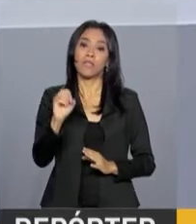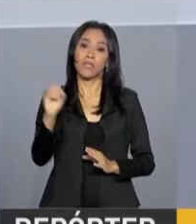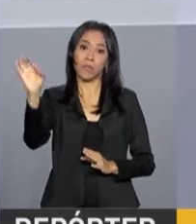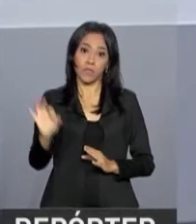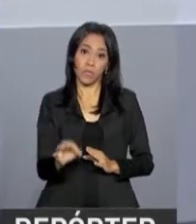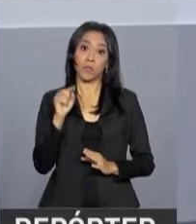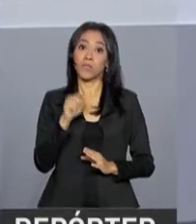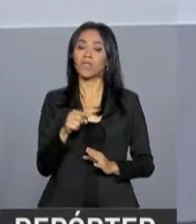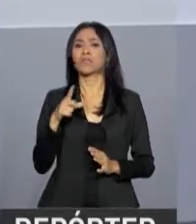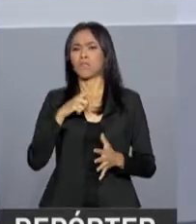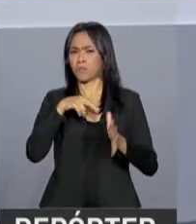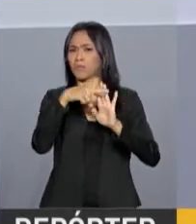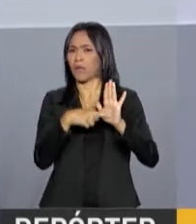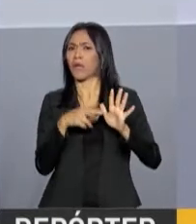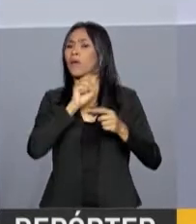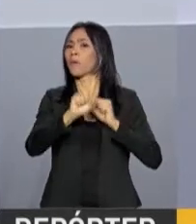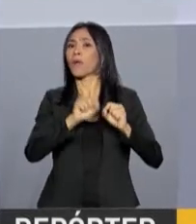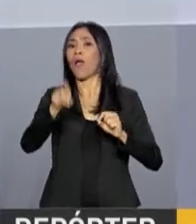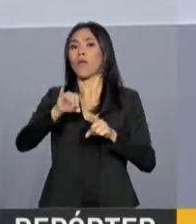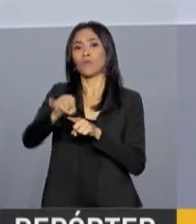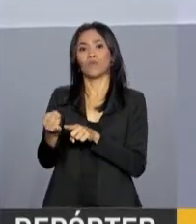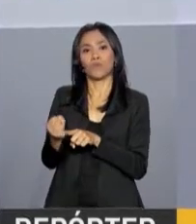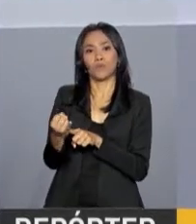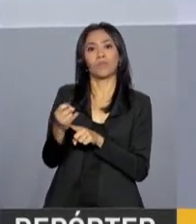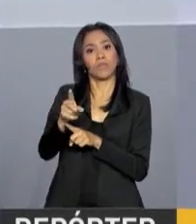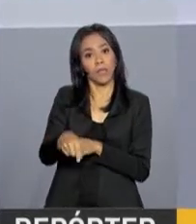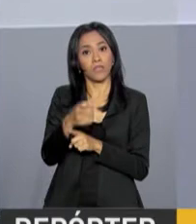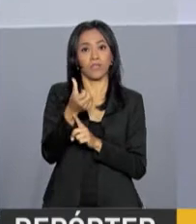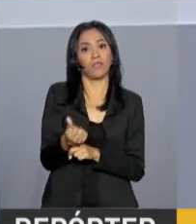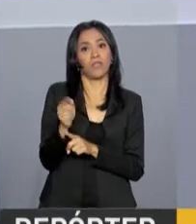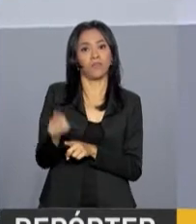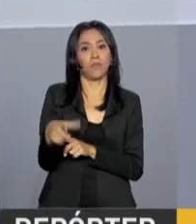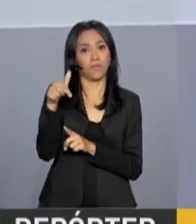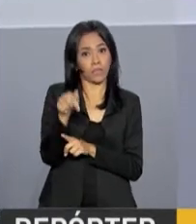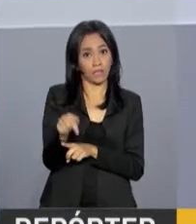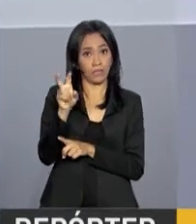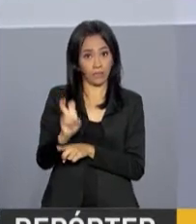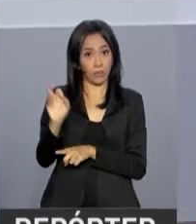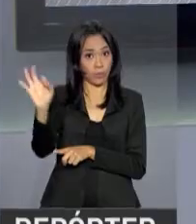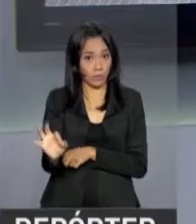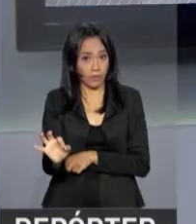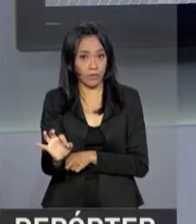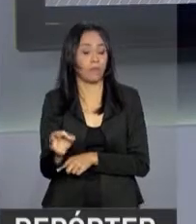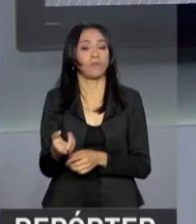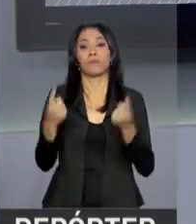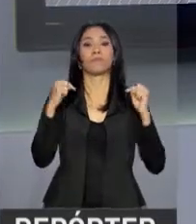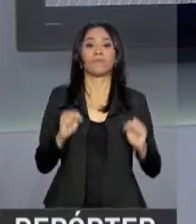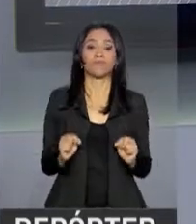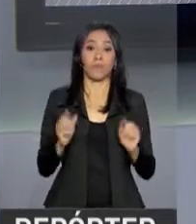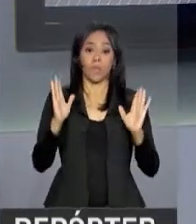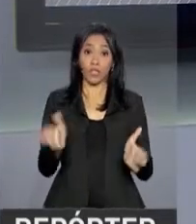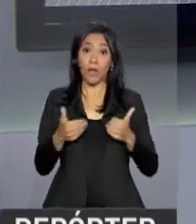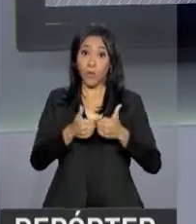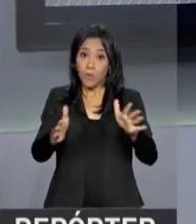em consideração a selic a taxa básica de juros da economia de 6,75 por cento já começou